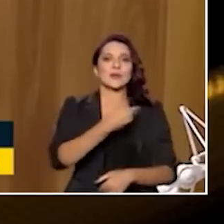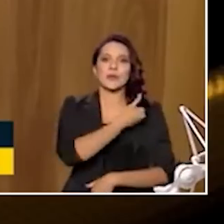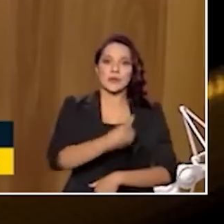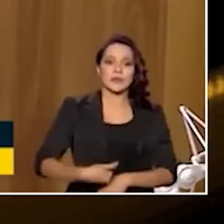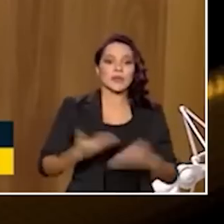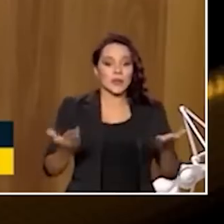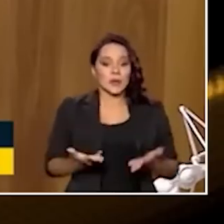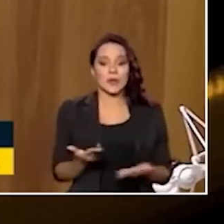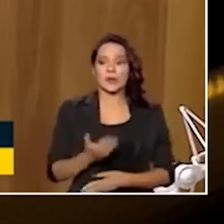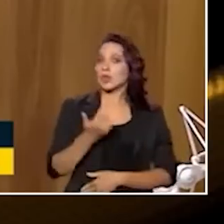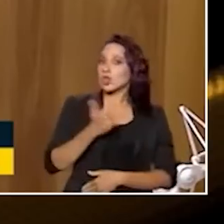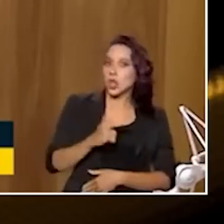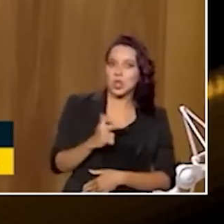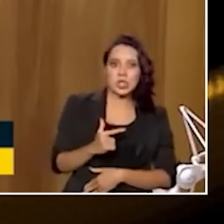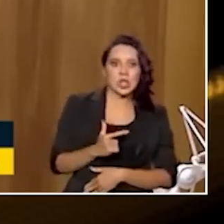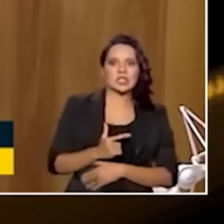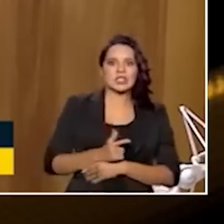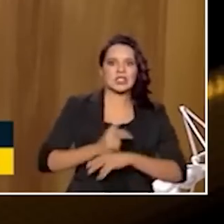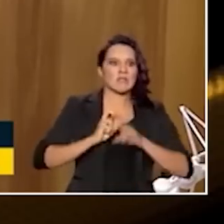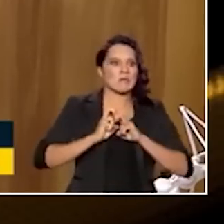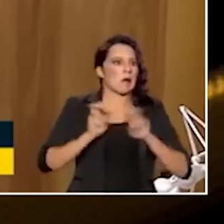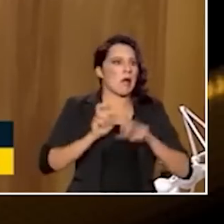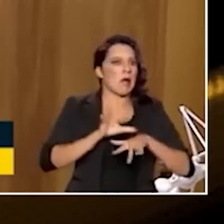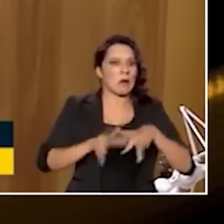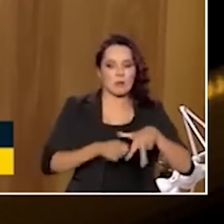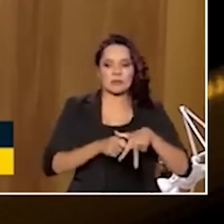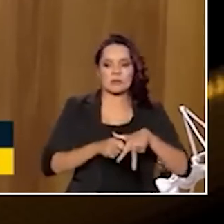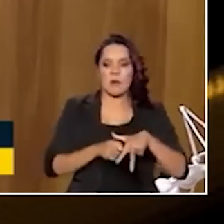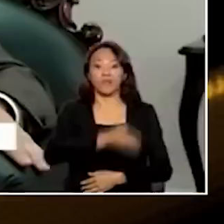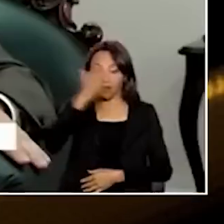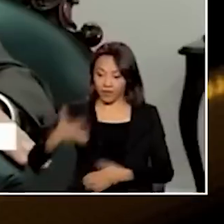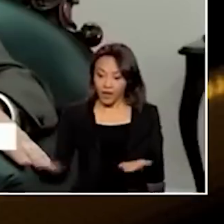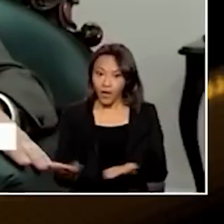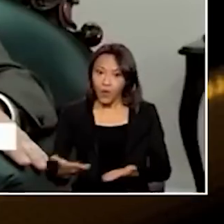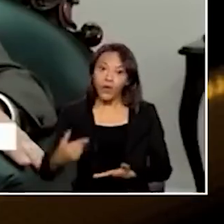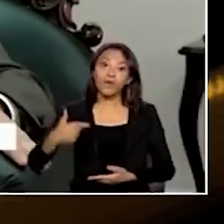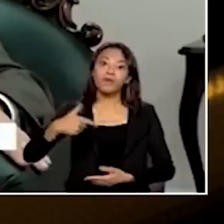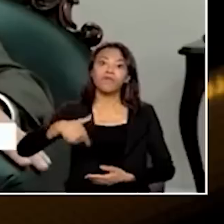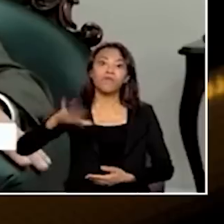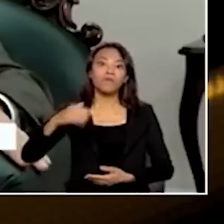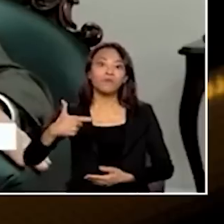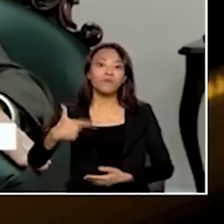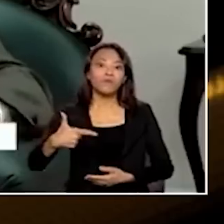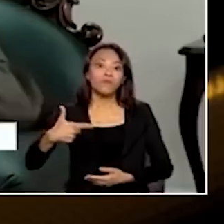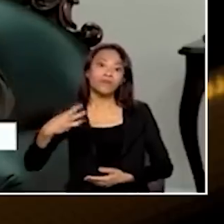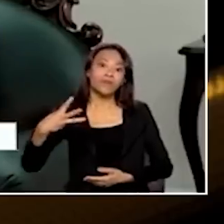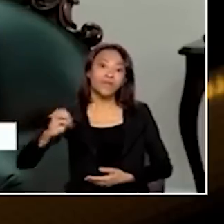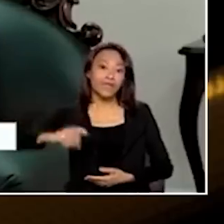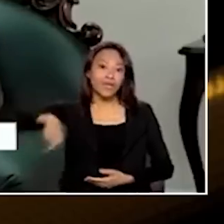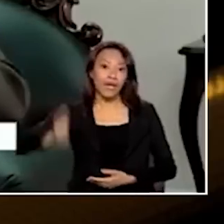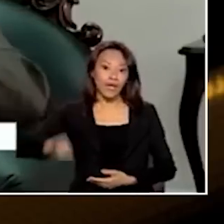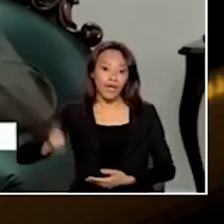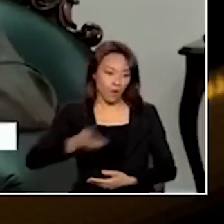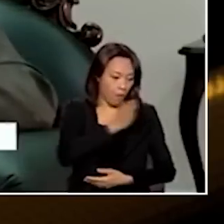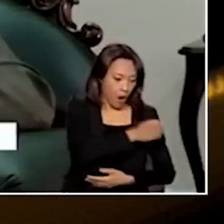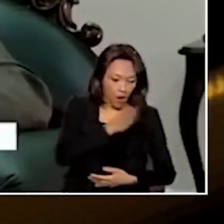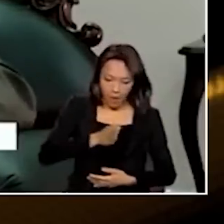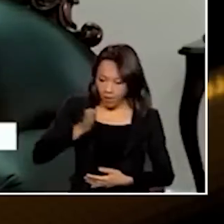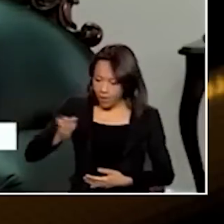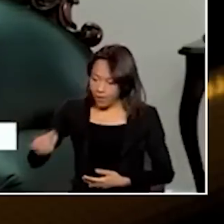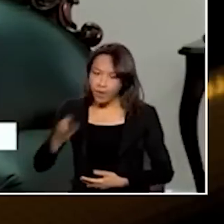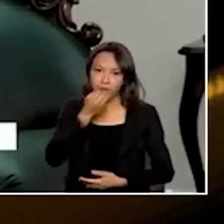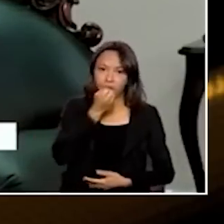passaram que o André do Rap da facção criminosa mais perigosa do Brasil teve os bens devolvidos